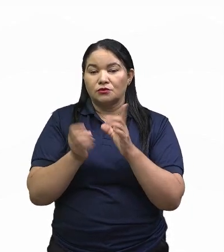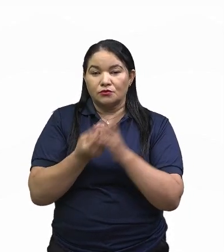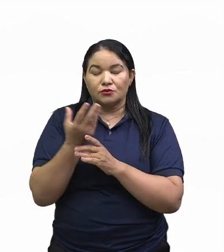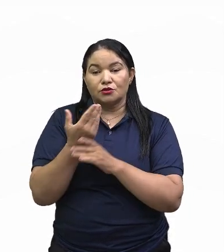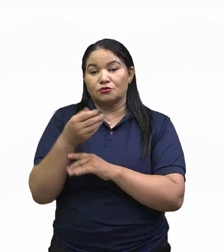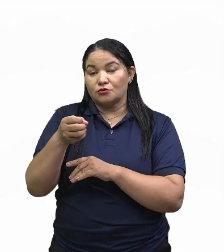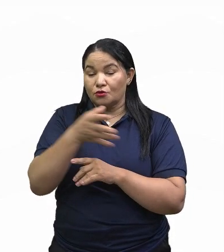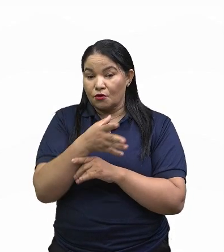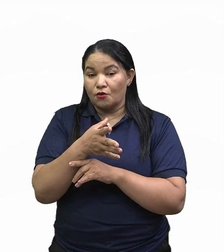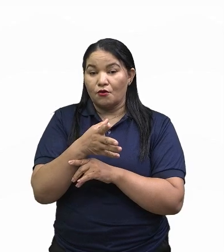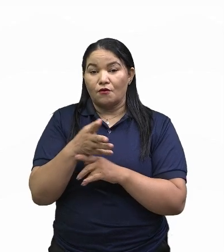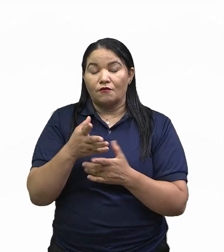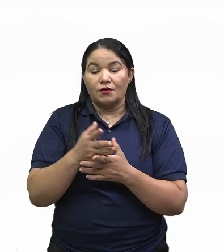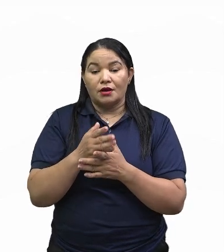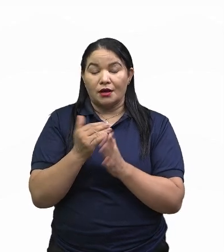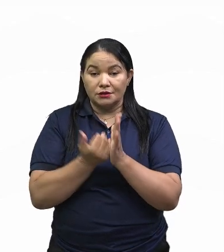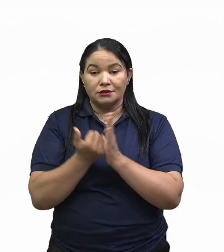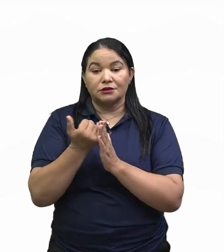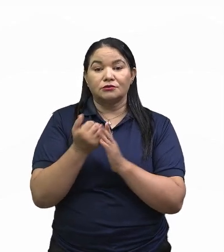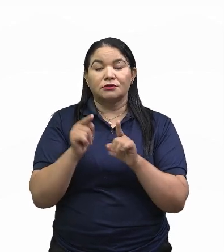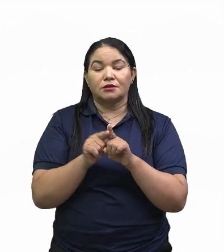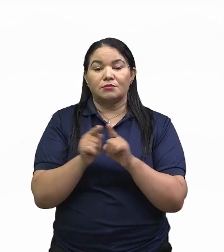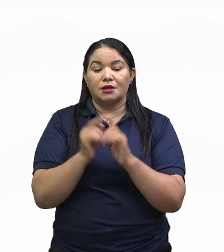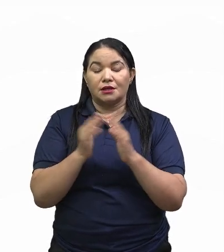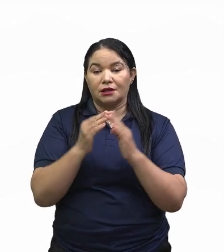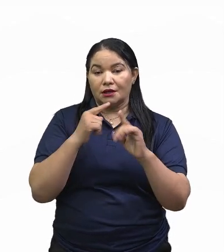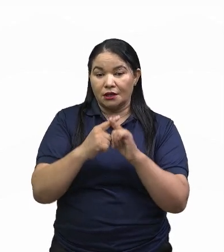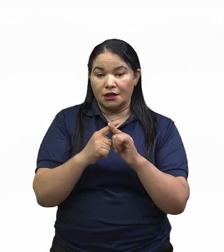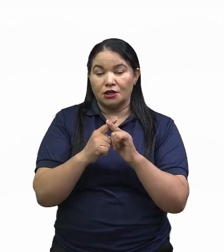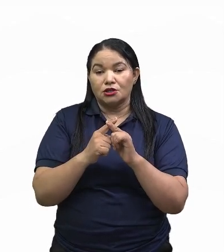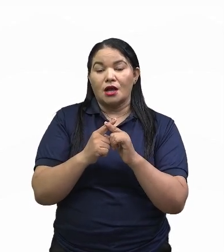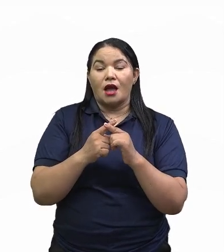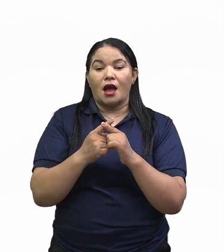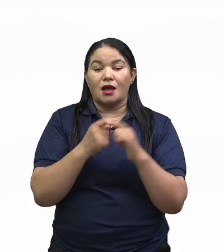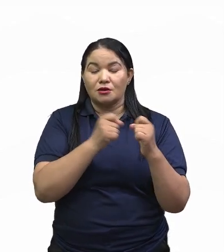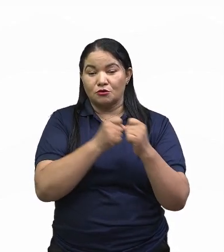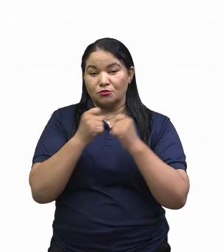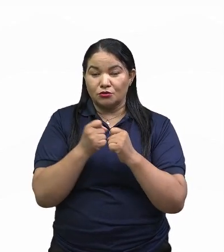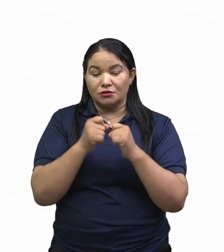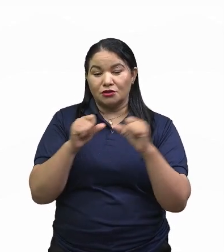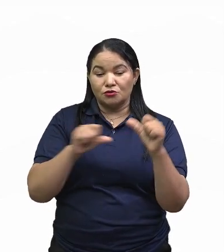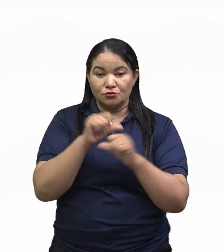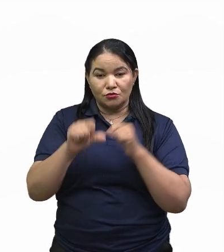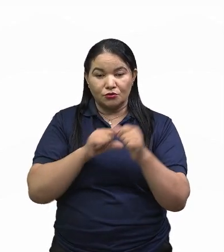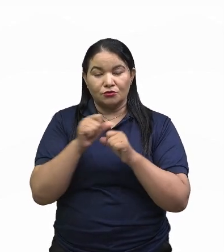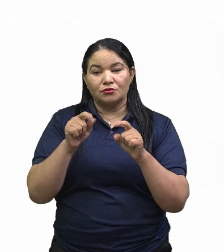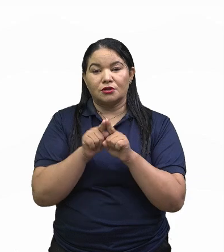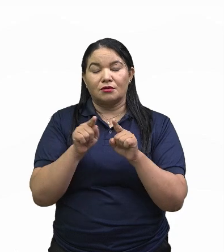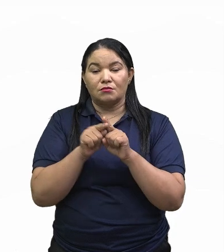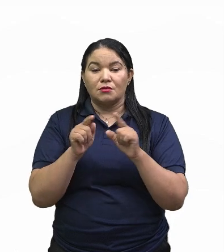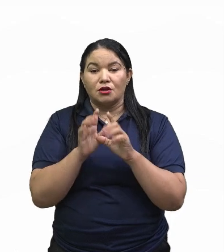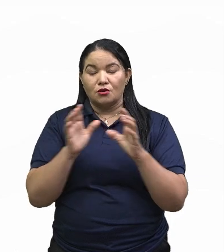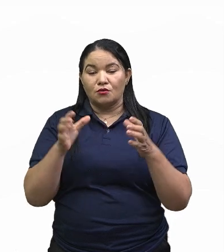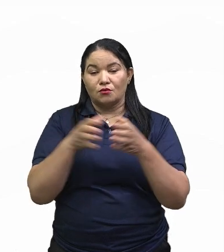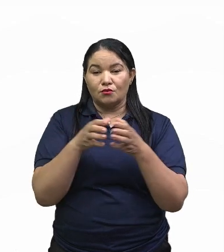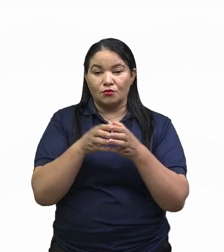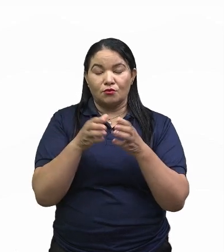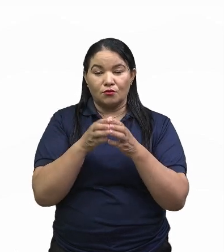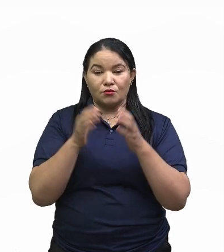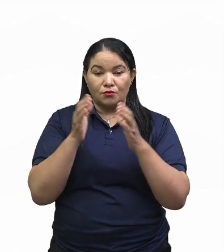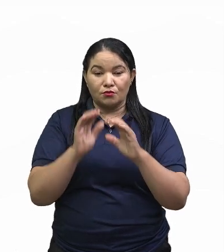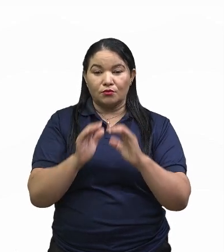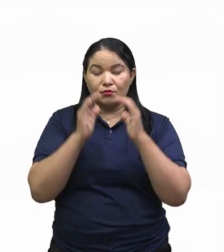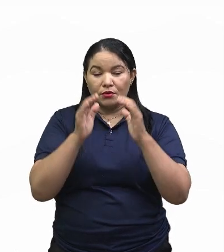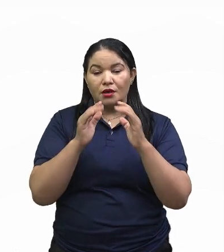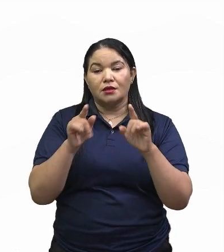República. A igreja teve seus poderes redefinidos, os membros do clero, eles acabaram